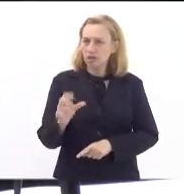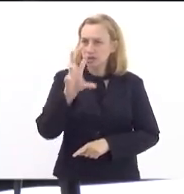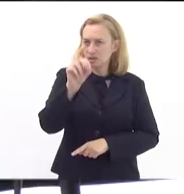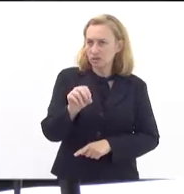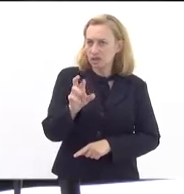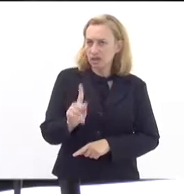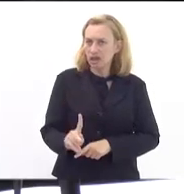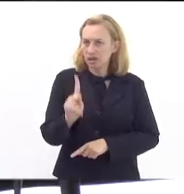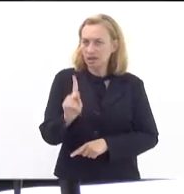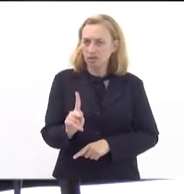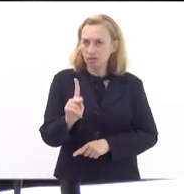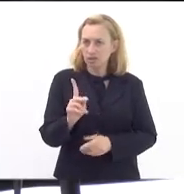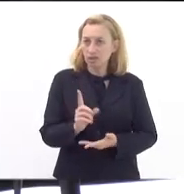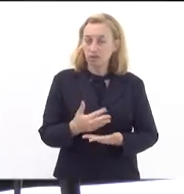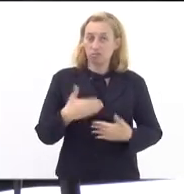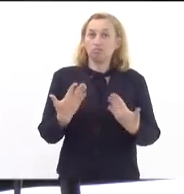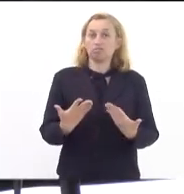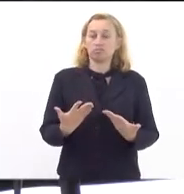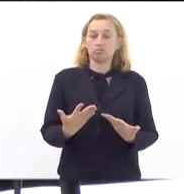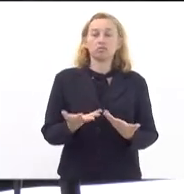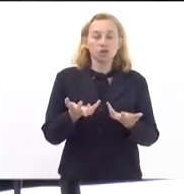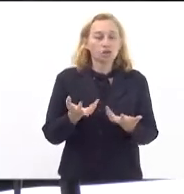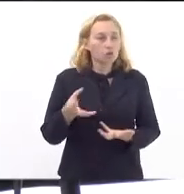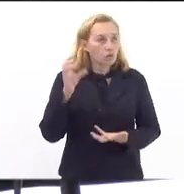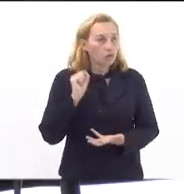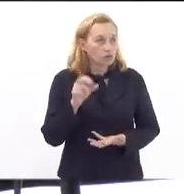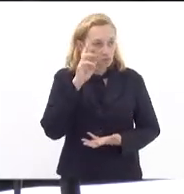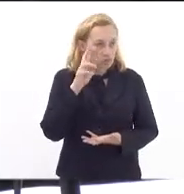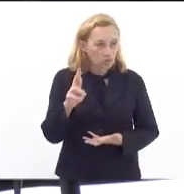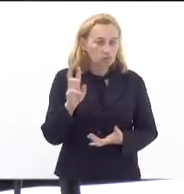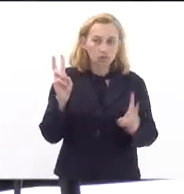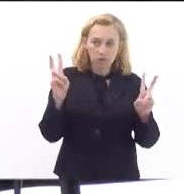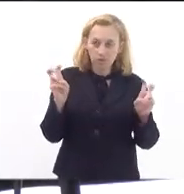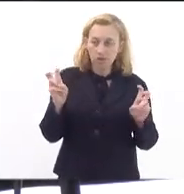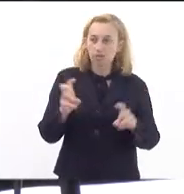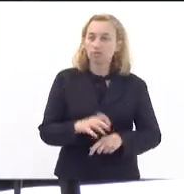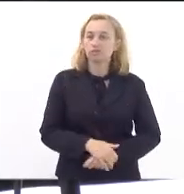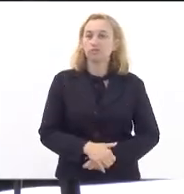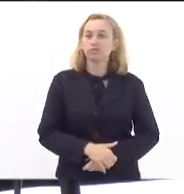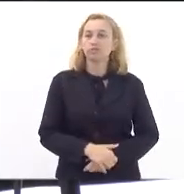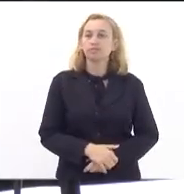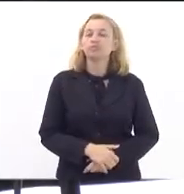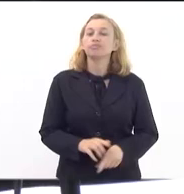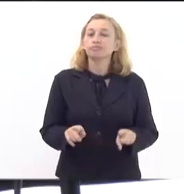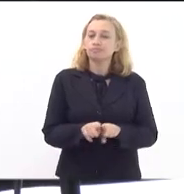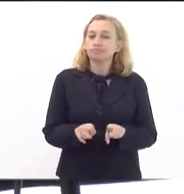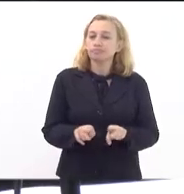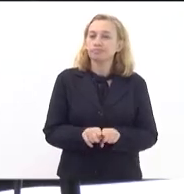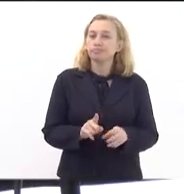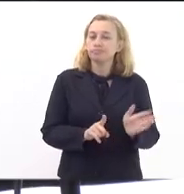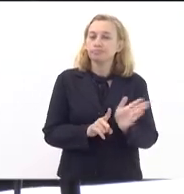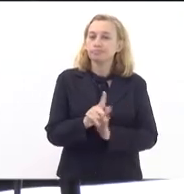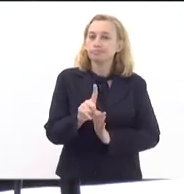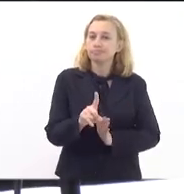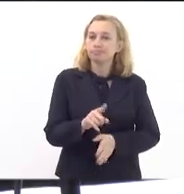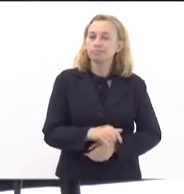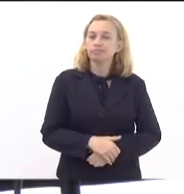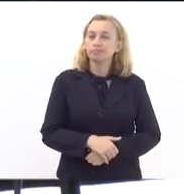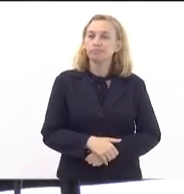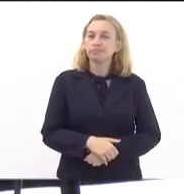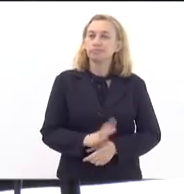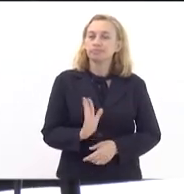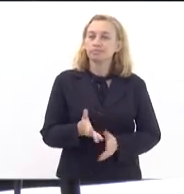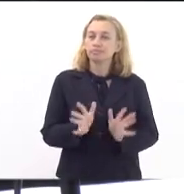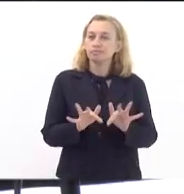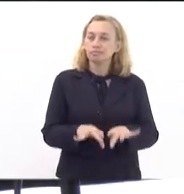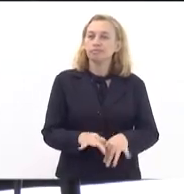50 reais o quilo então fiquei muito espantado Então queria ouvir do senhor é sobre isso eu queria também é perguntar já